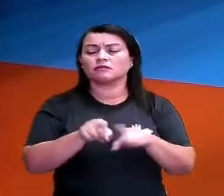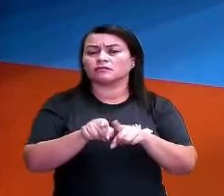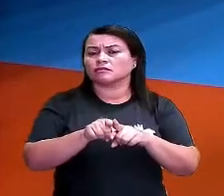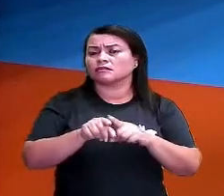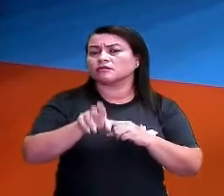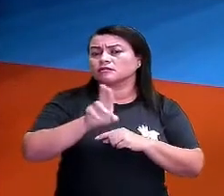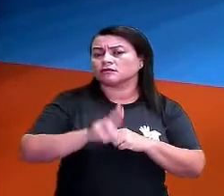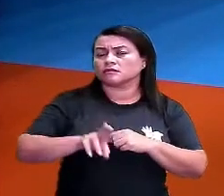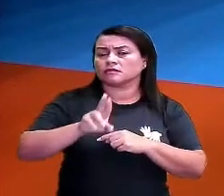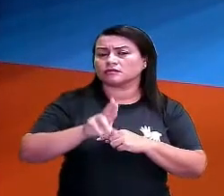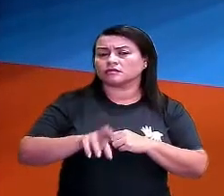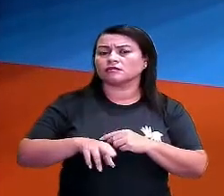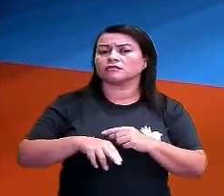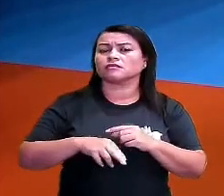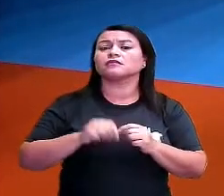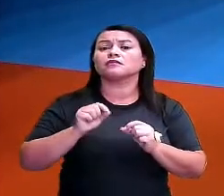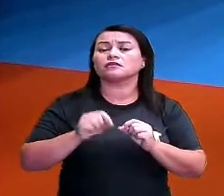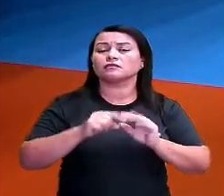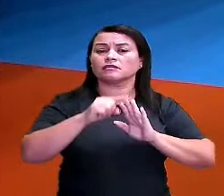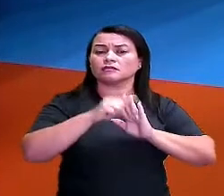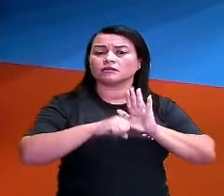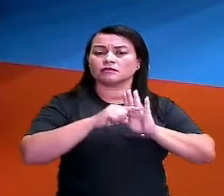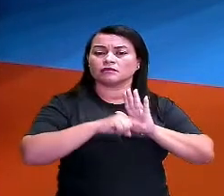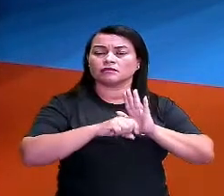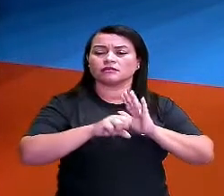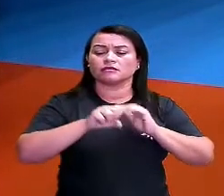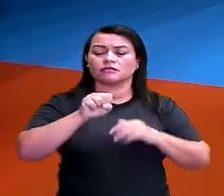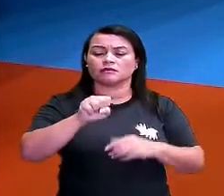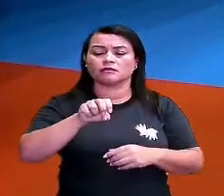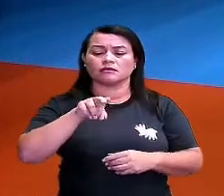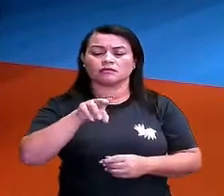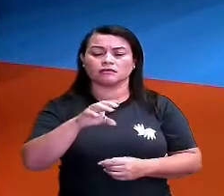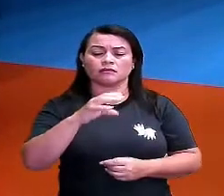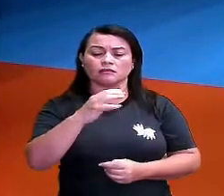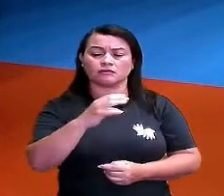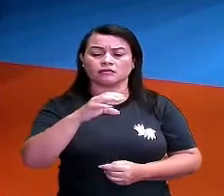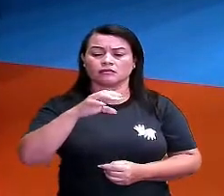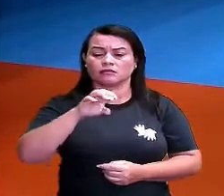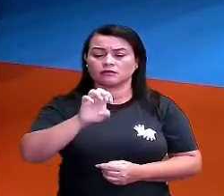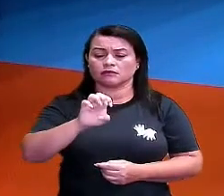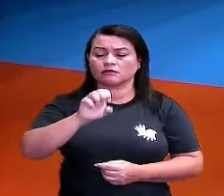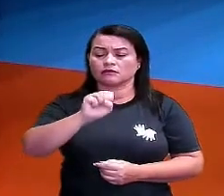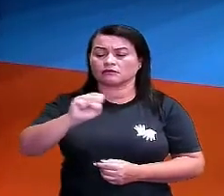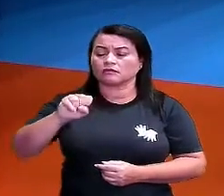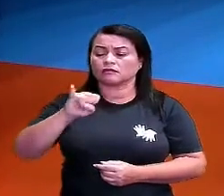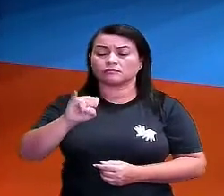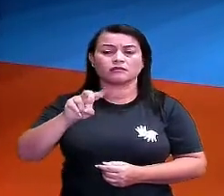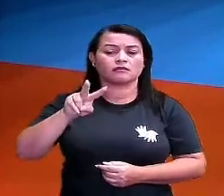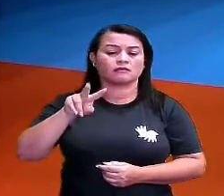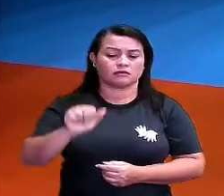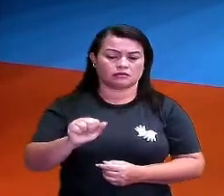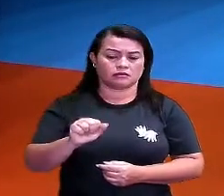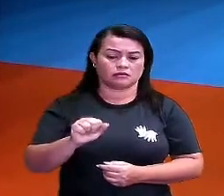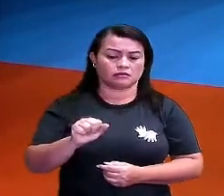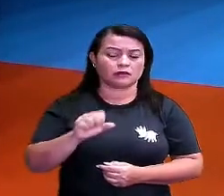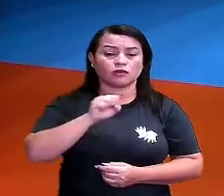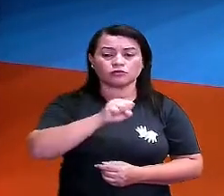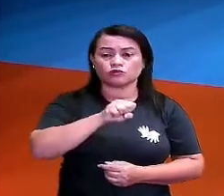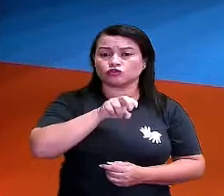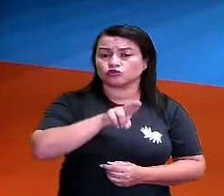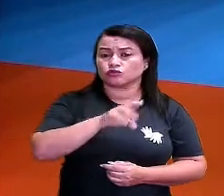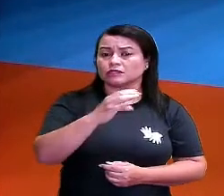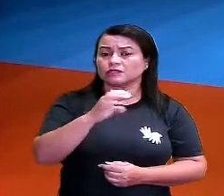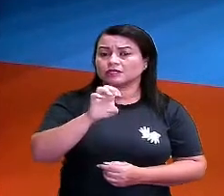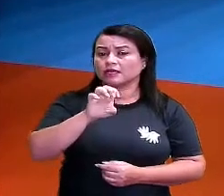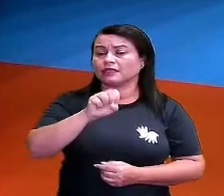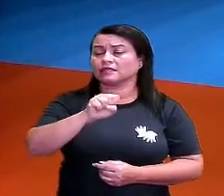subtração sucessiva. Beleza? Ah, professor, um número muito grande eu vou demorar muito. Claro que não, a gente não vai para a ideia